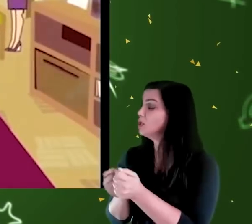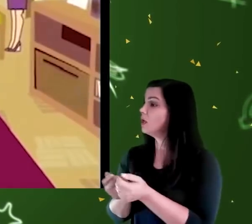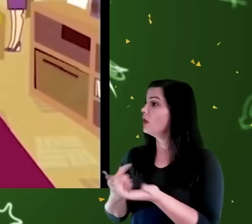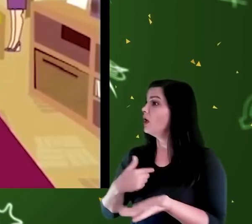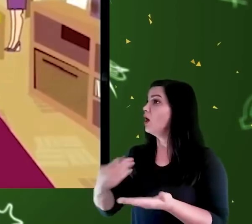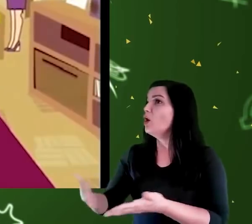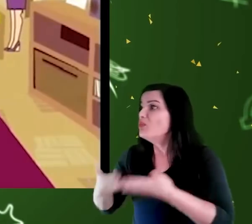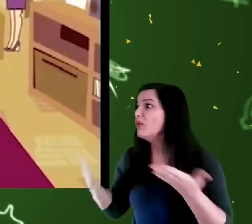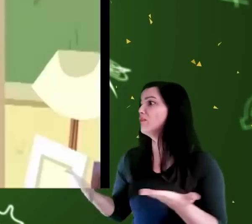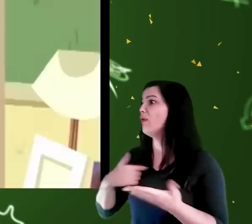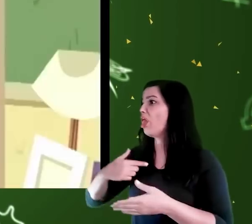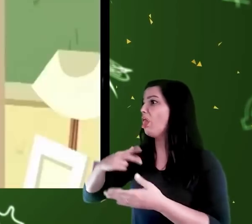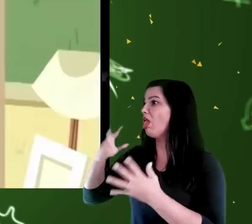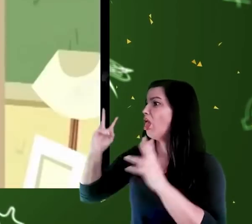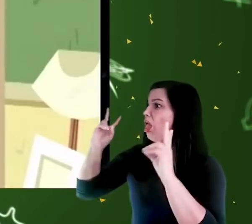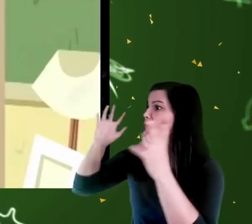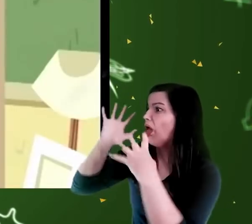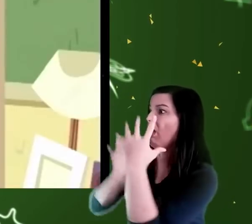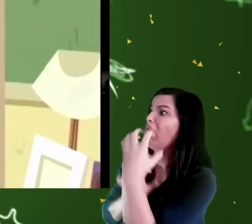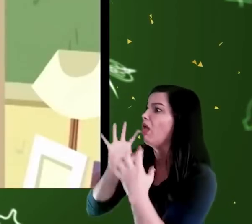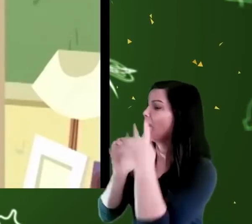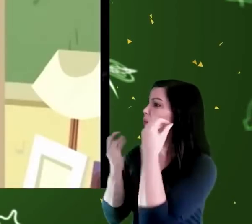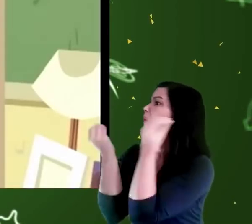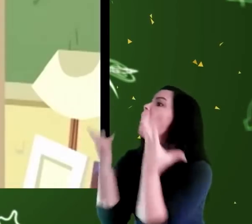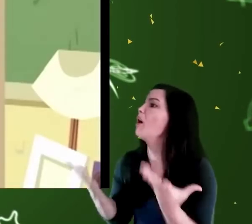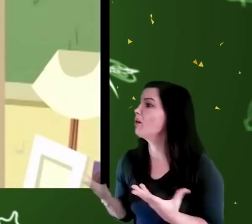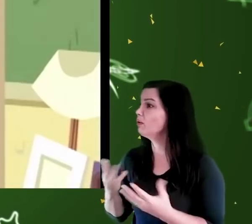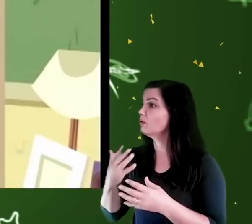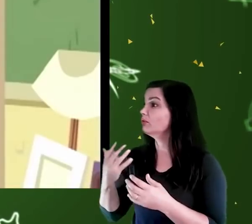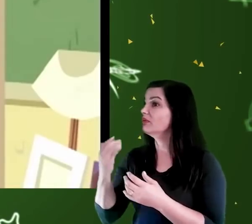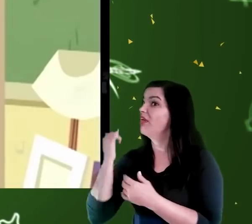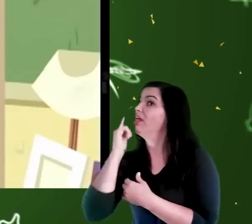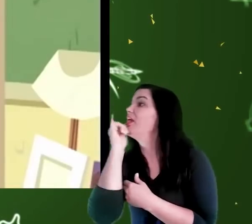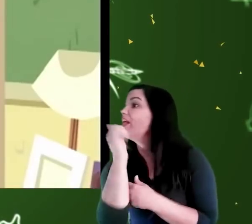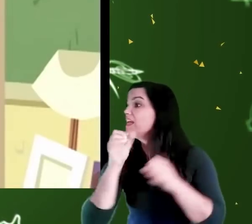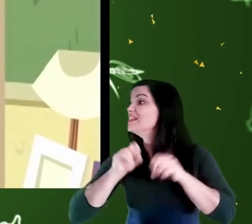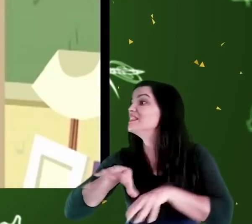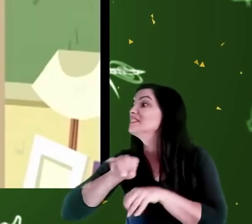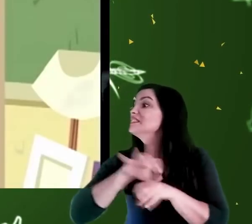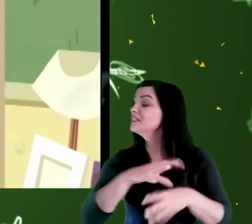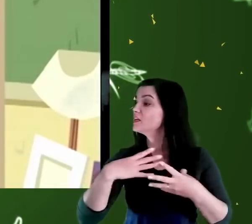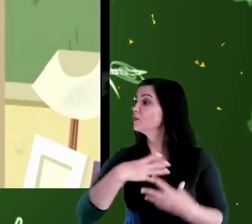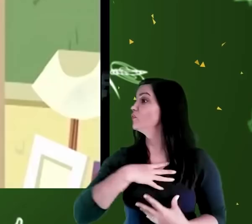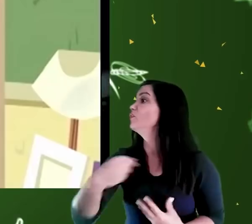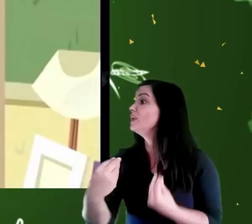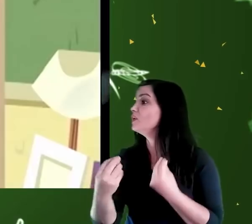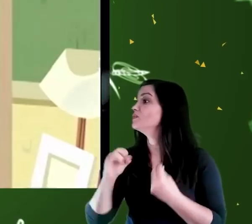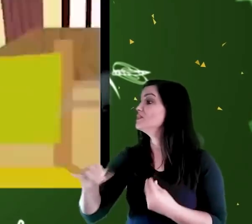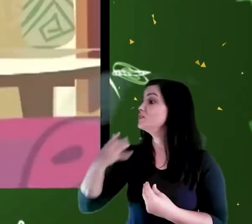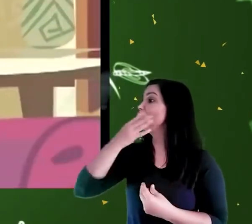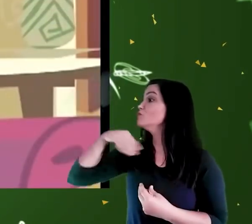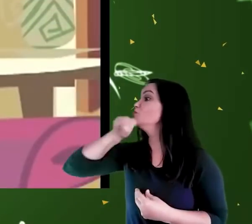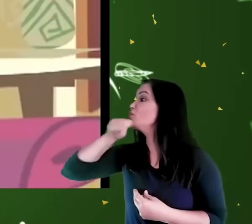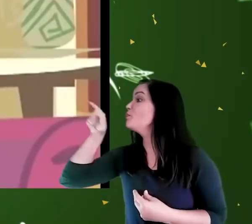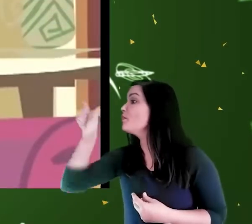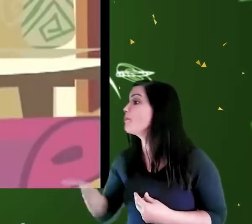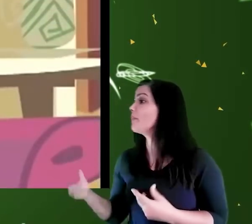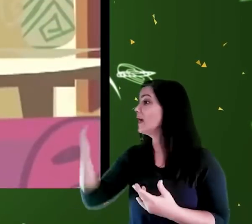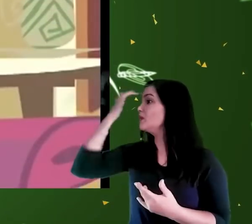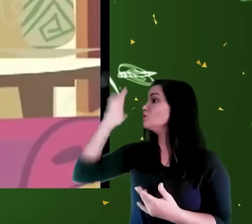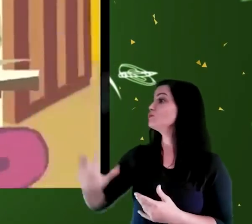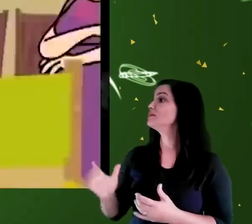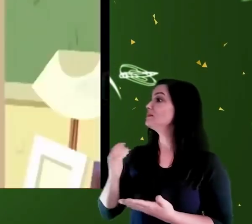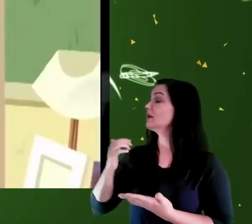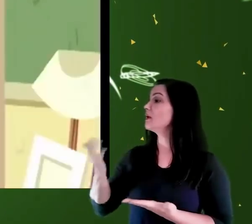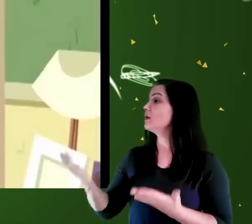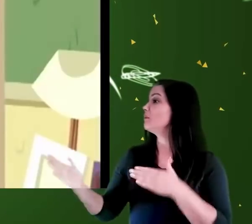por onde começar a brigar com você. Como é que a gente vai poder falar para as crianças pararem de jogar se o pai delas não conhece os limites? Mas eu queria ganhar a